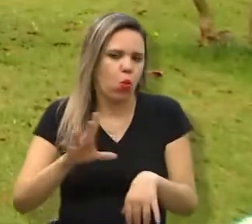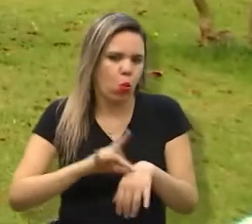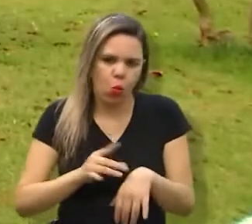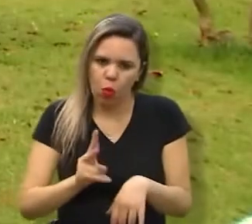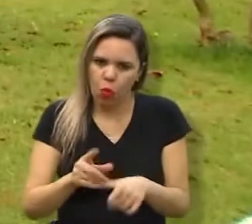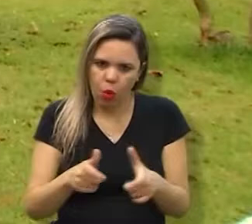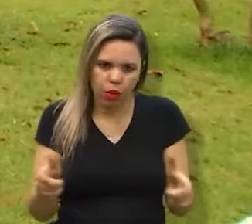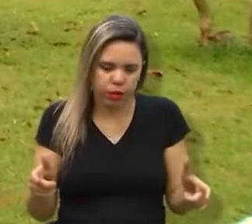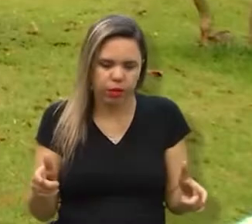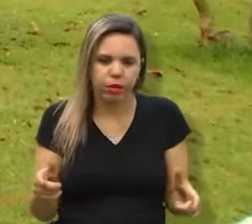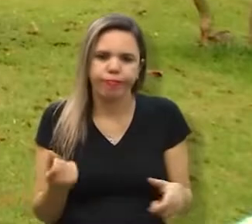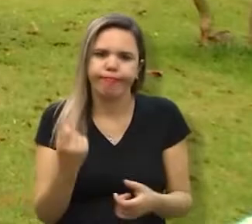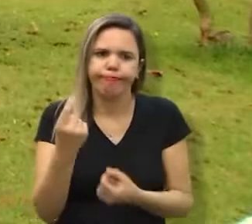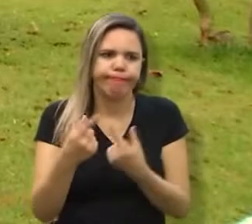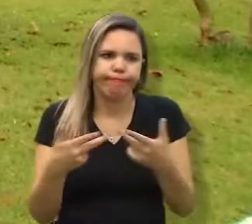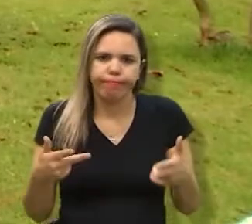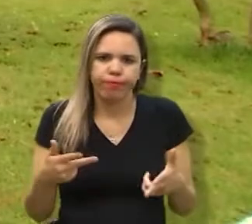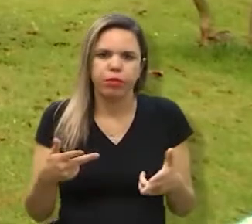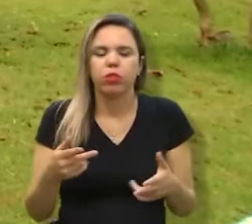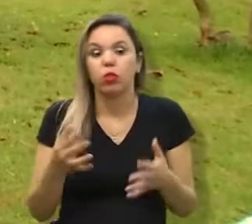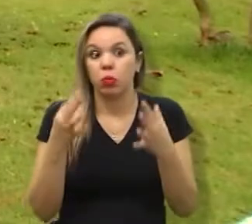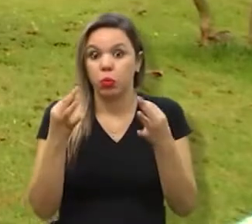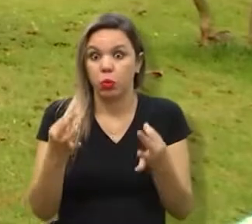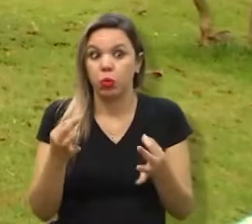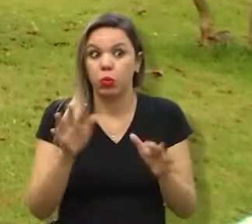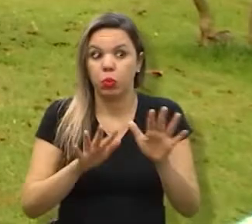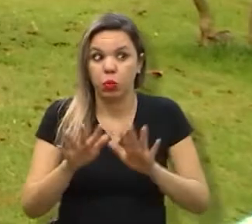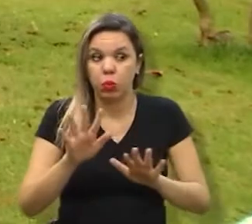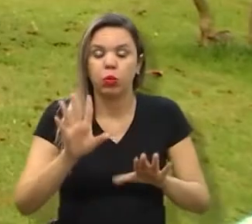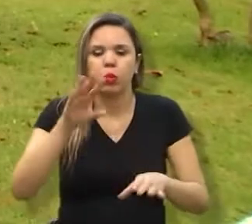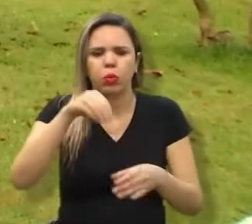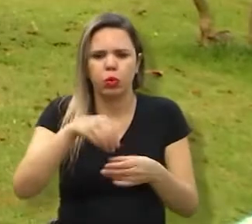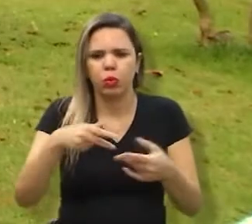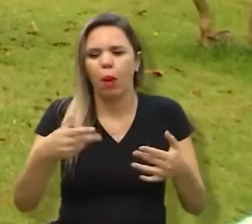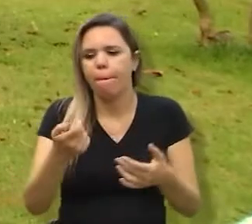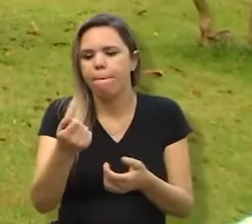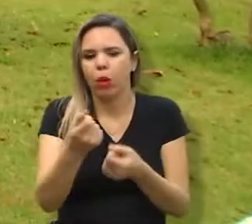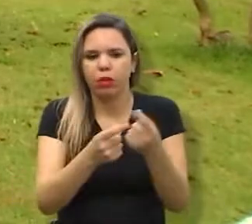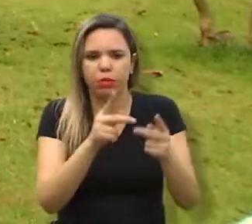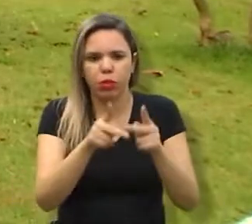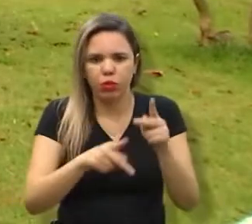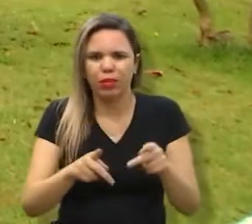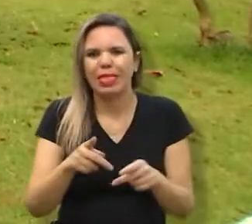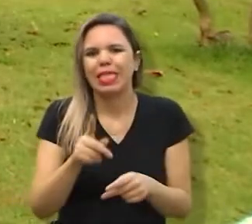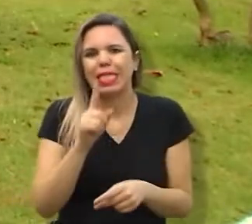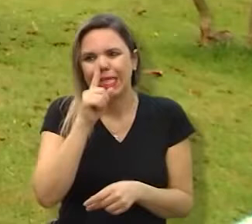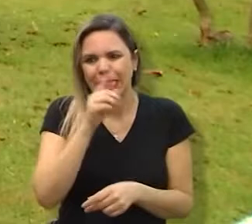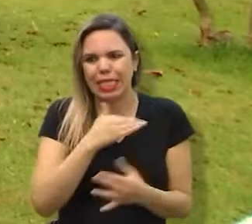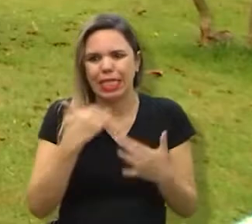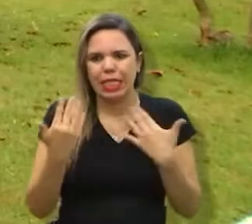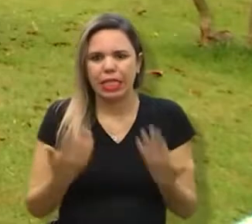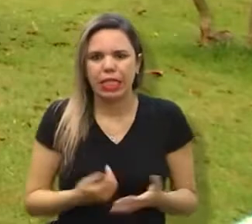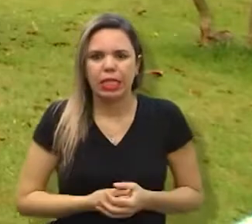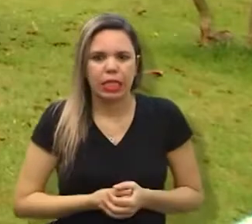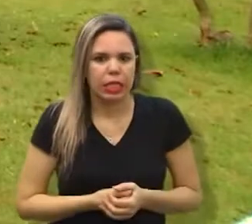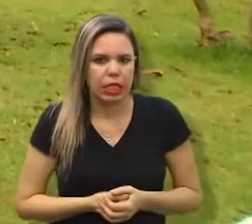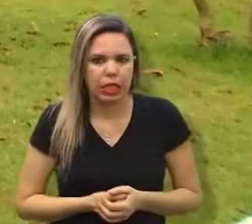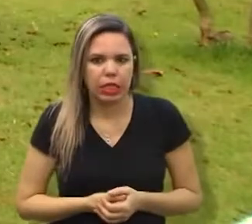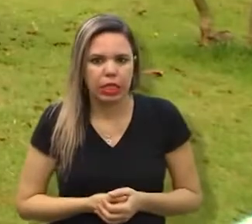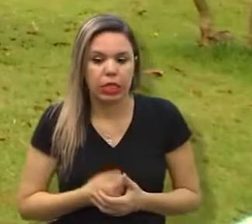não é uma doença frequente, é uma doença rara, mas o que chama atenção é que dentre os poucos casos são muitas